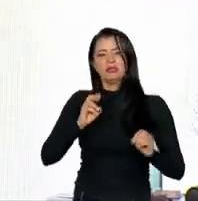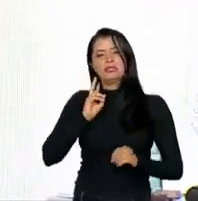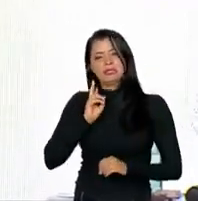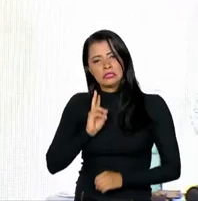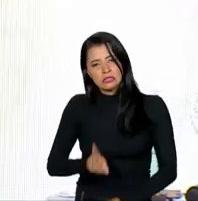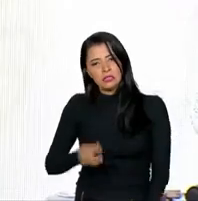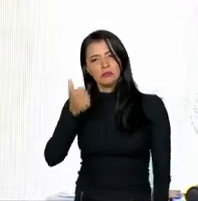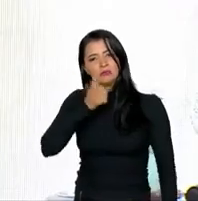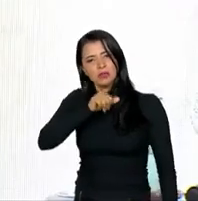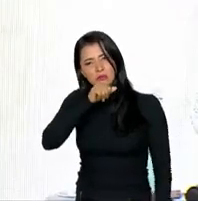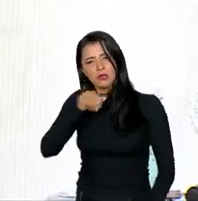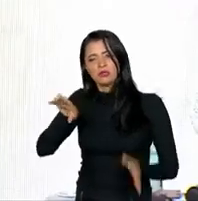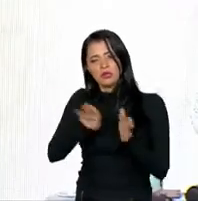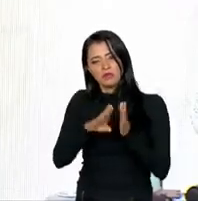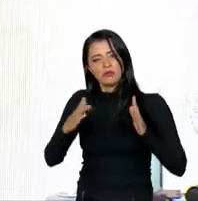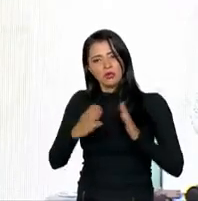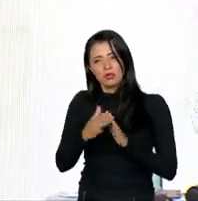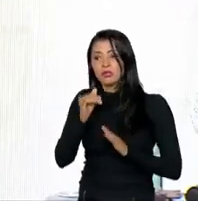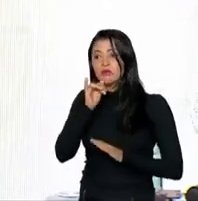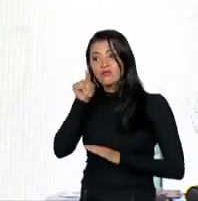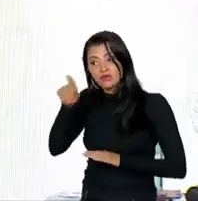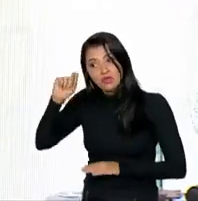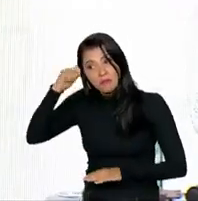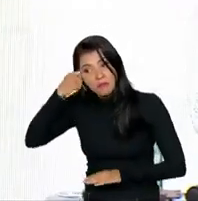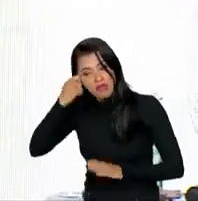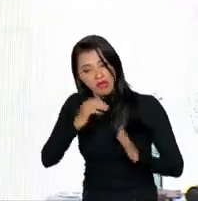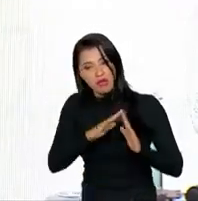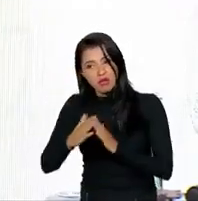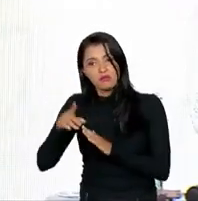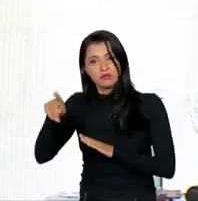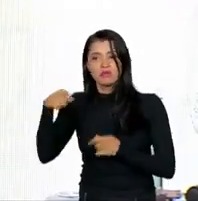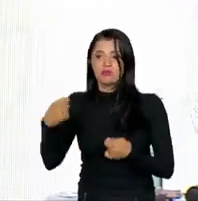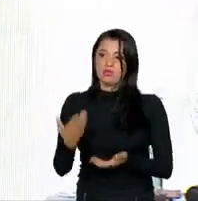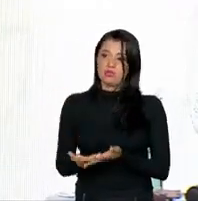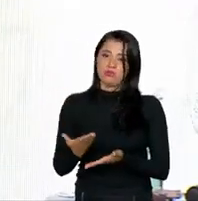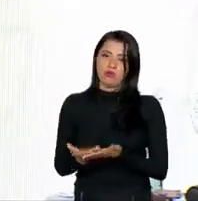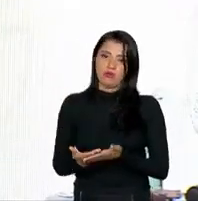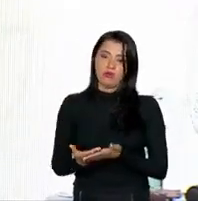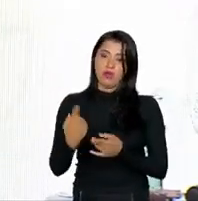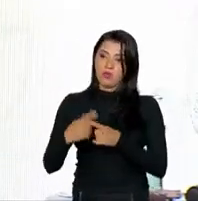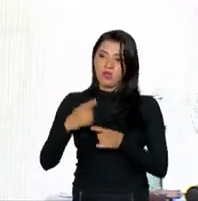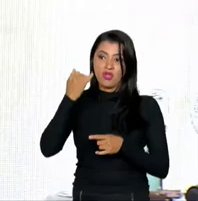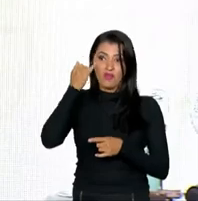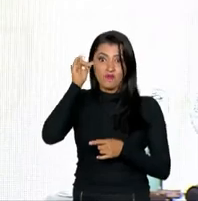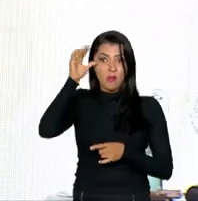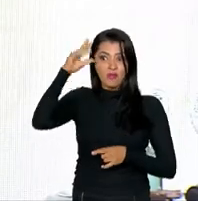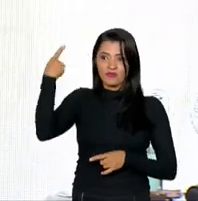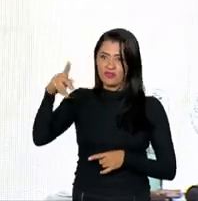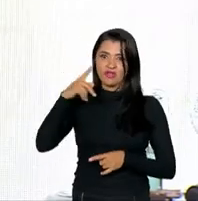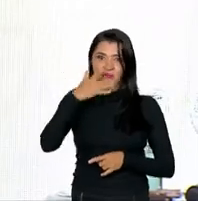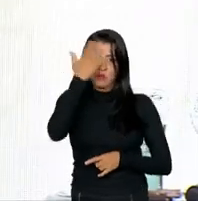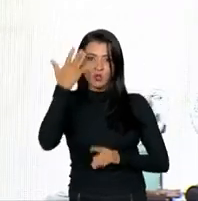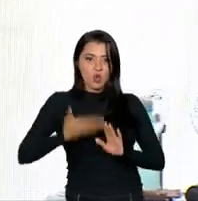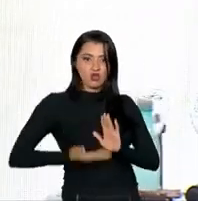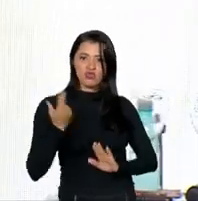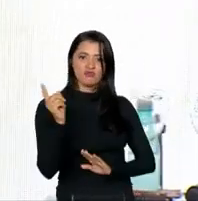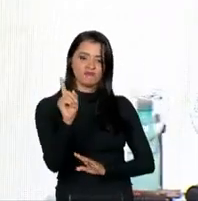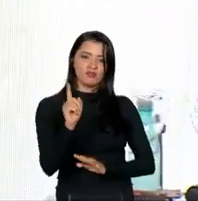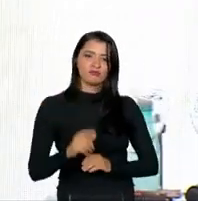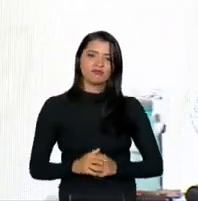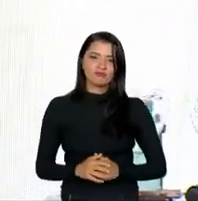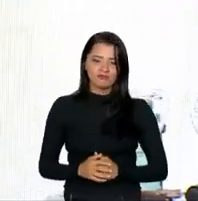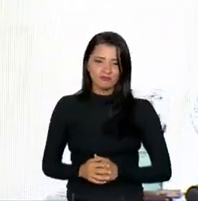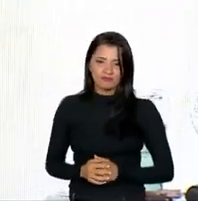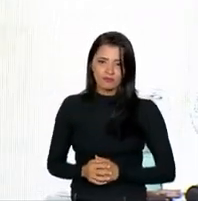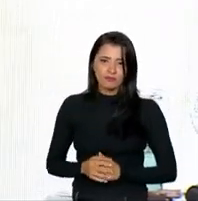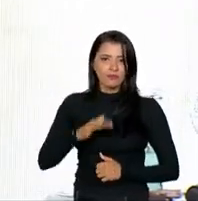todo dia em casa e falava, vocês são pretas e faveladas, vocês têm que estudar, porque o conhecimento de vocês ninguém tira. E